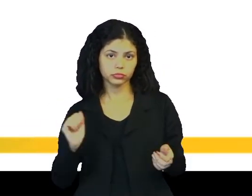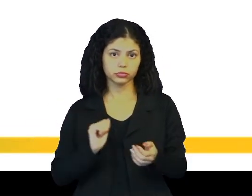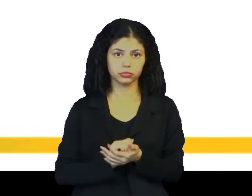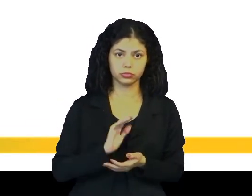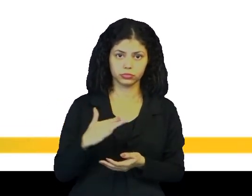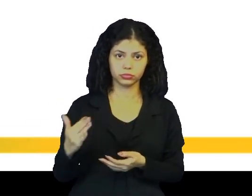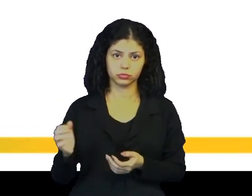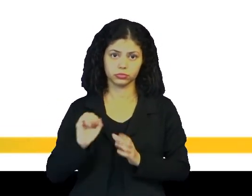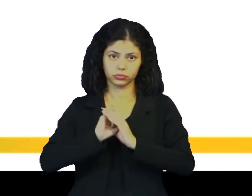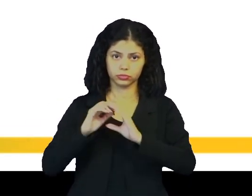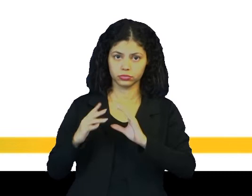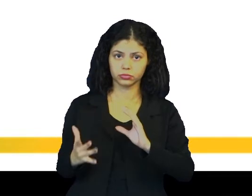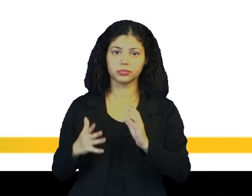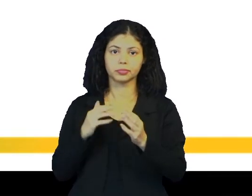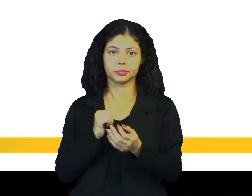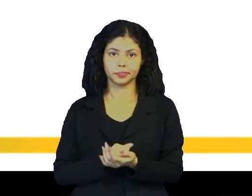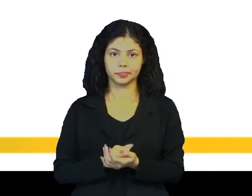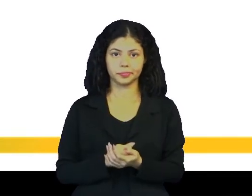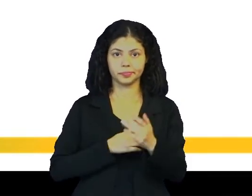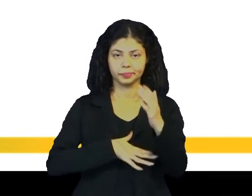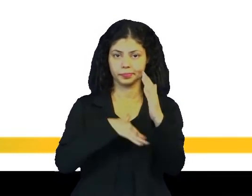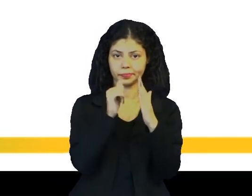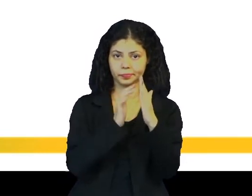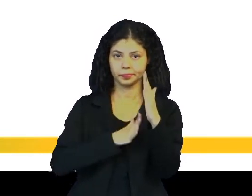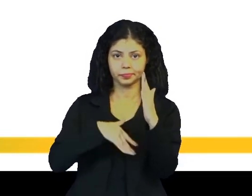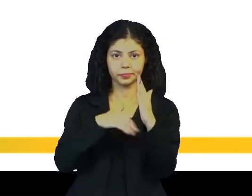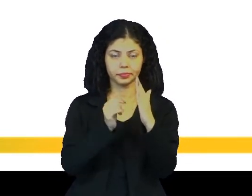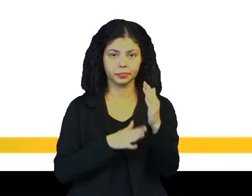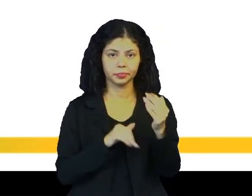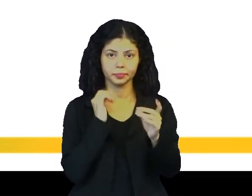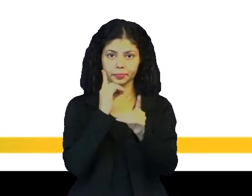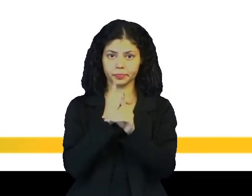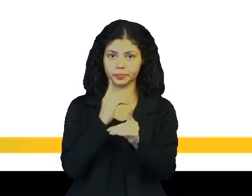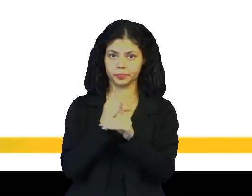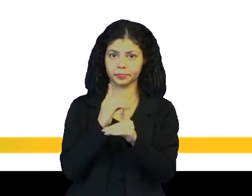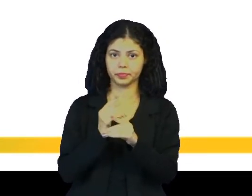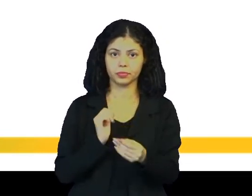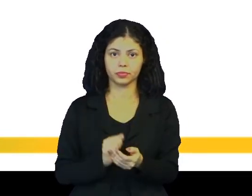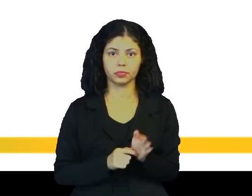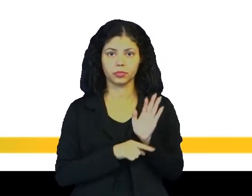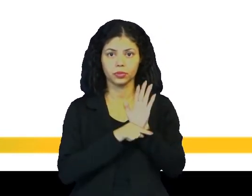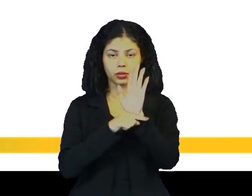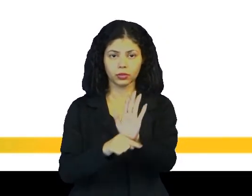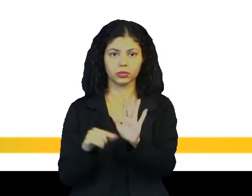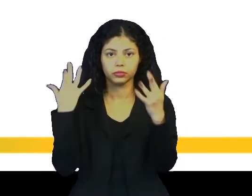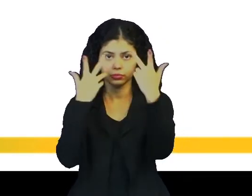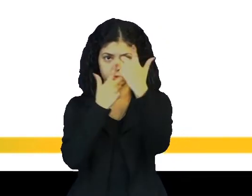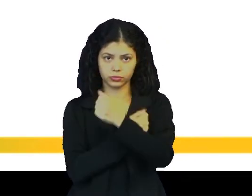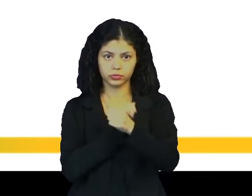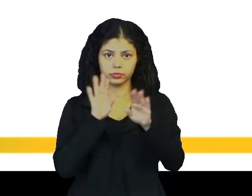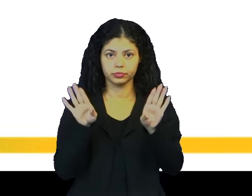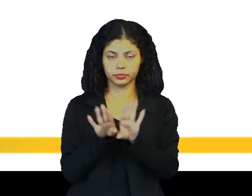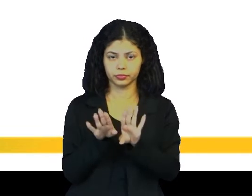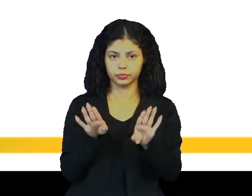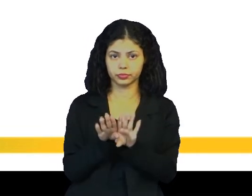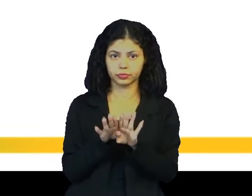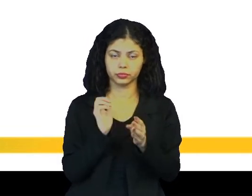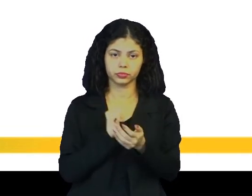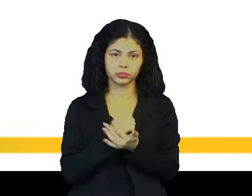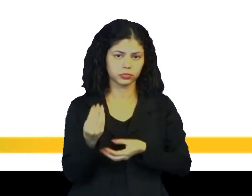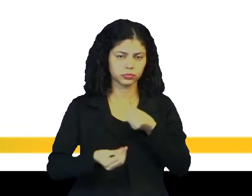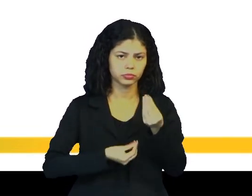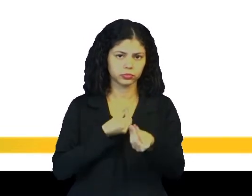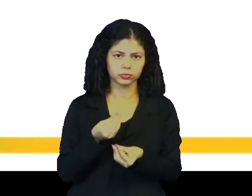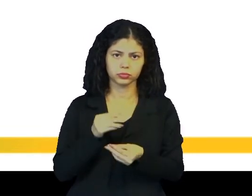grandiosidade quanto as características das pinturas encontradas demonstram a beleza e também como